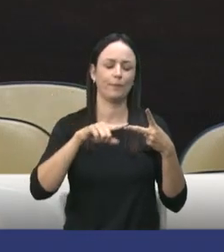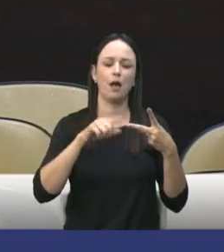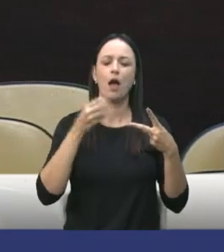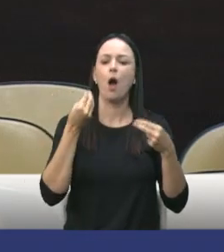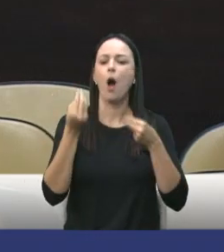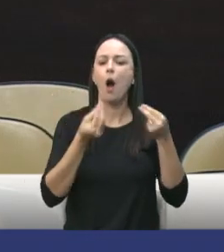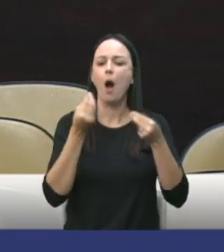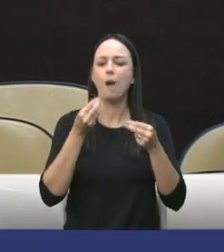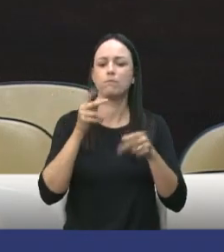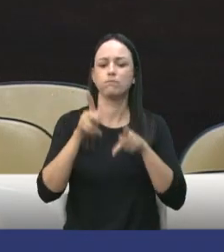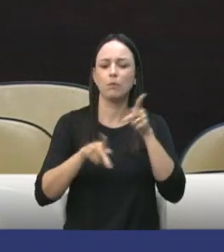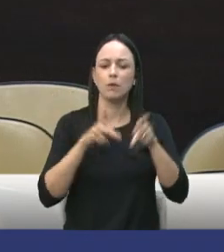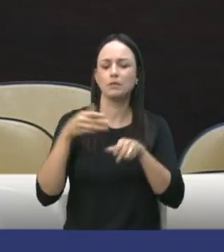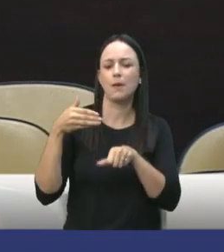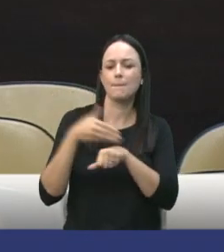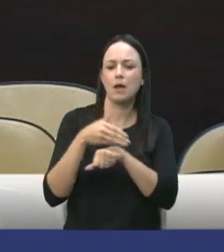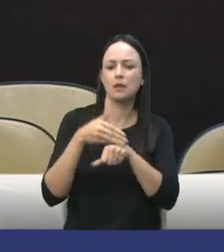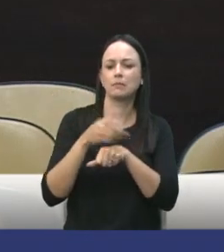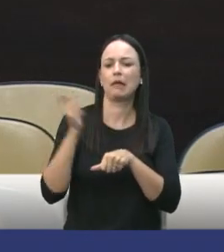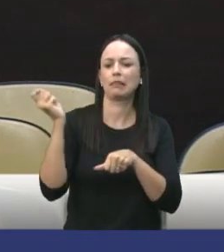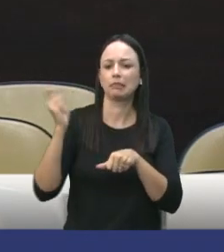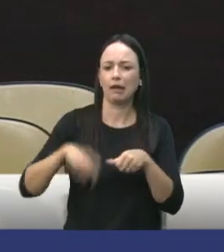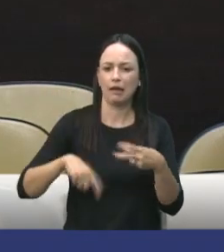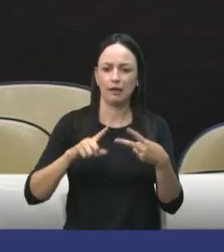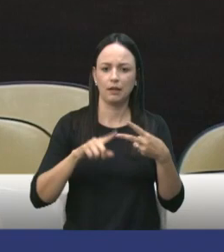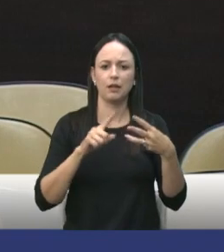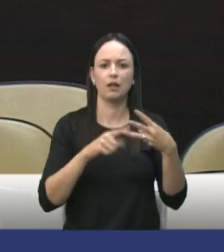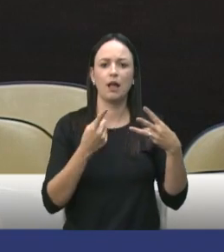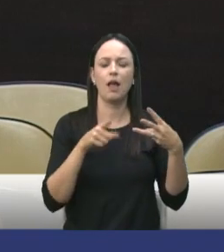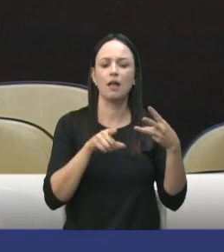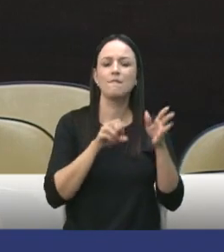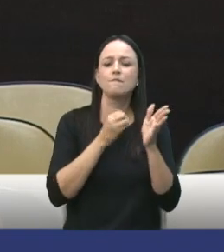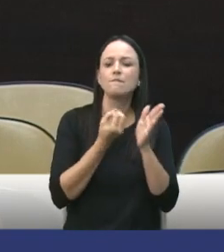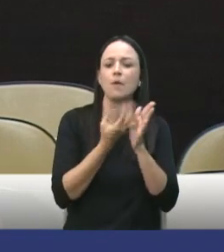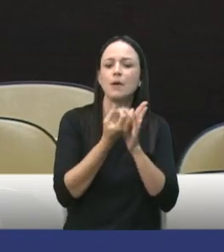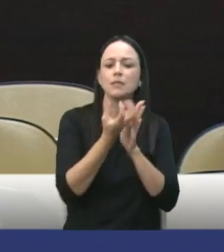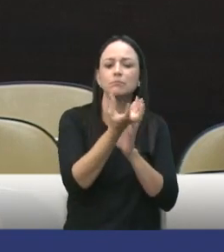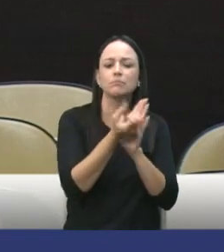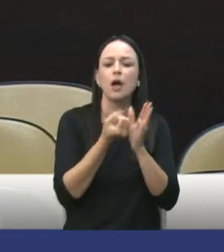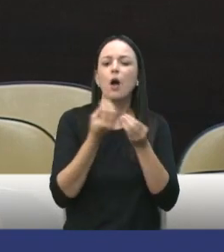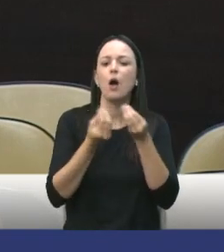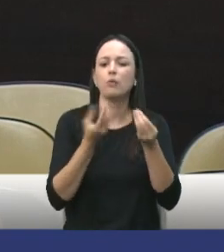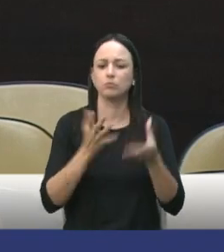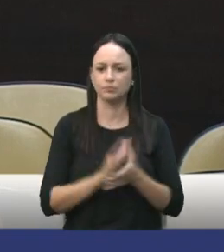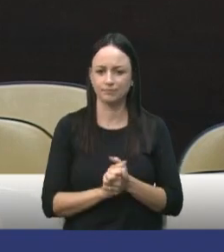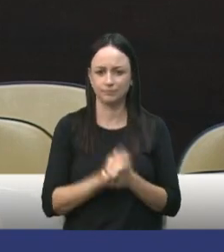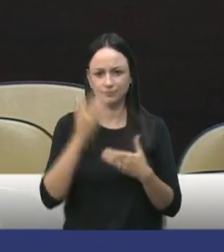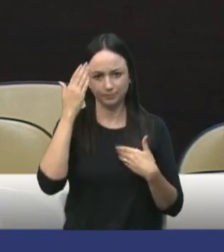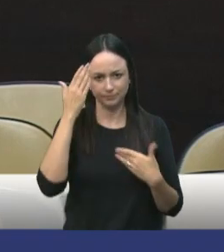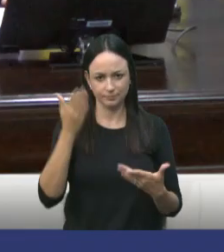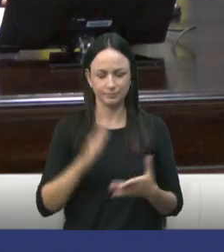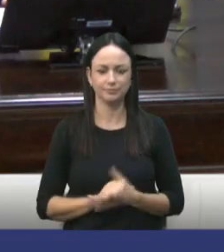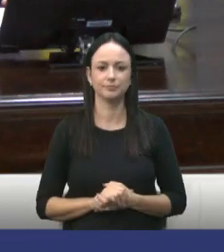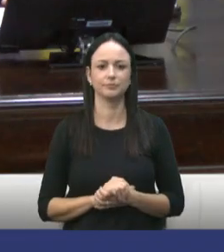participar efetivamente? E como são feitas as coletas dessas demandas? Muito obrigado. Agradeço.